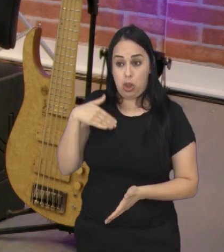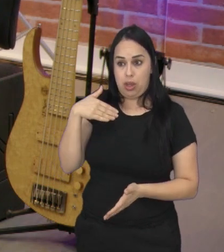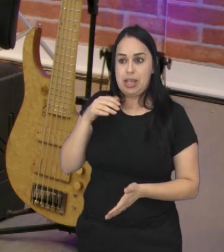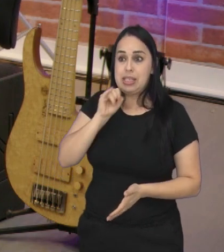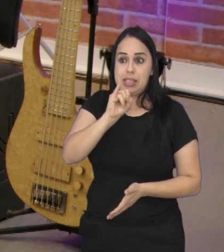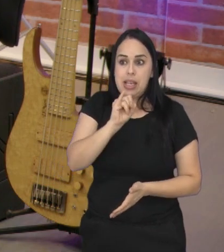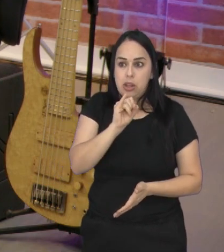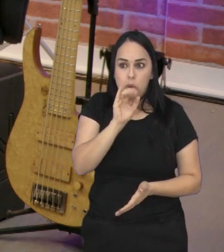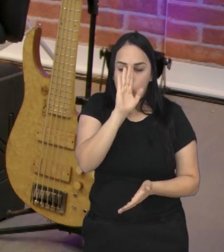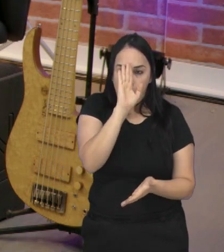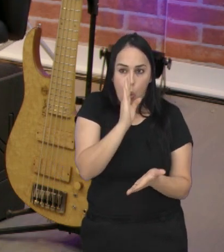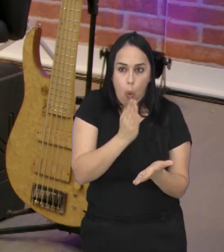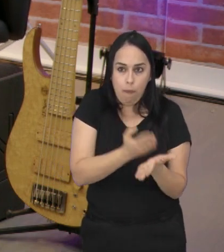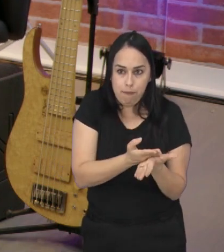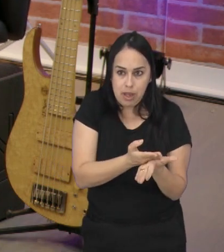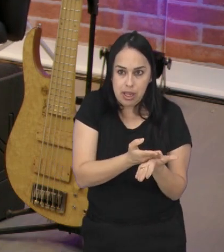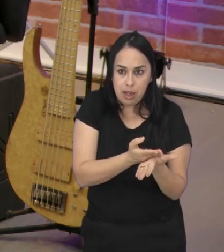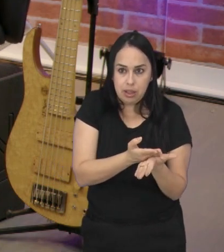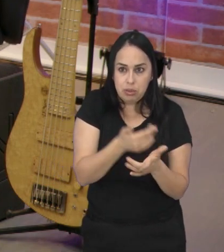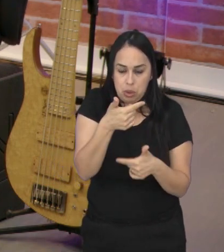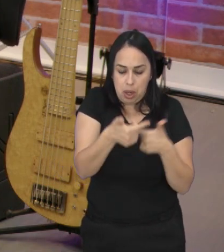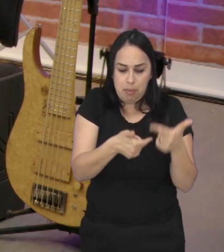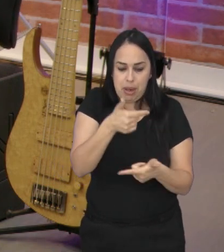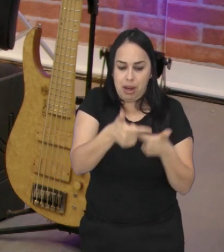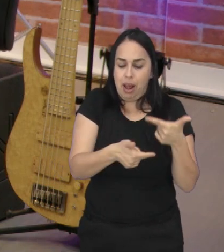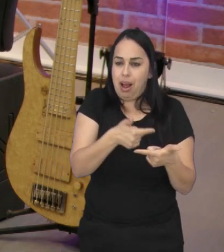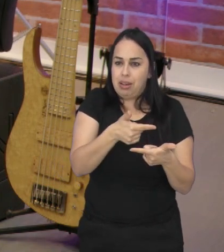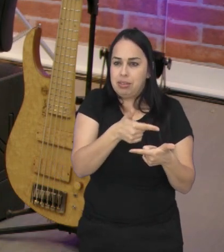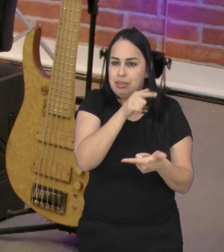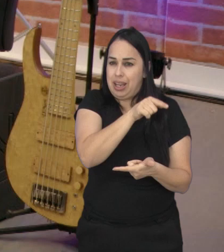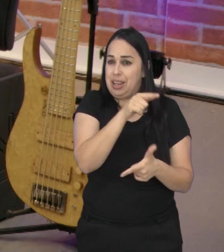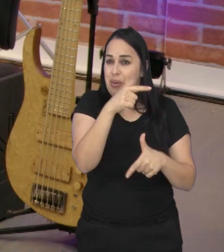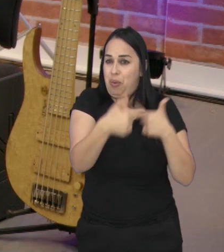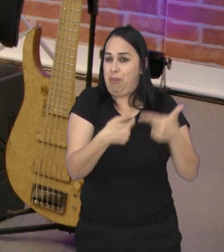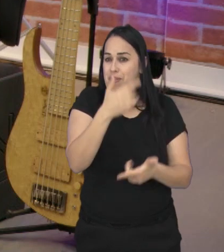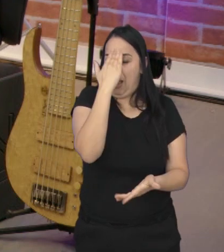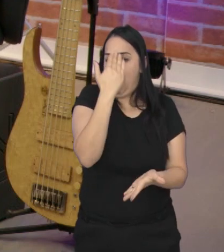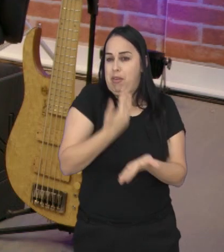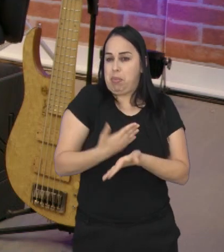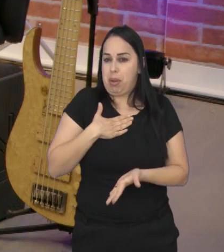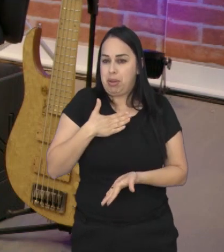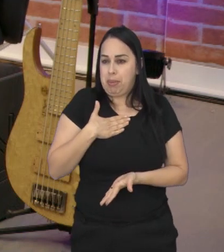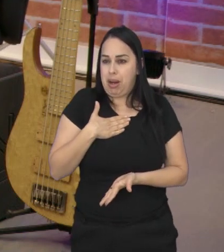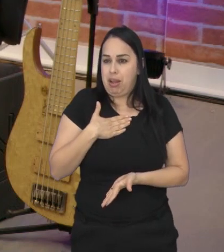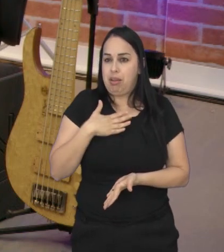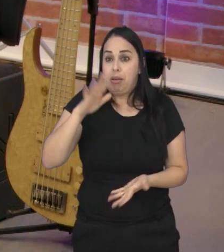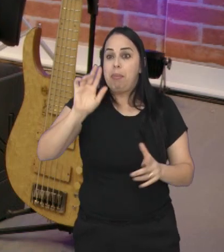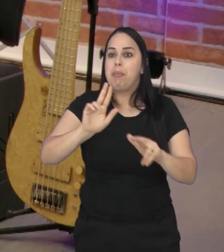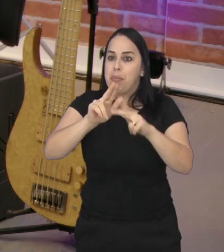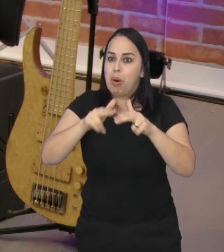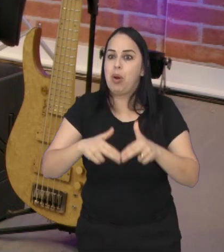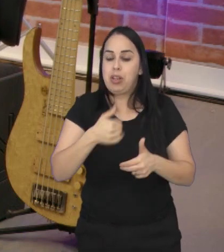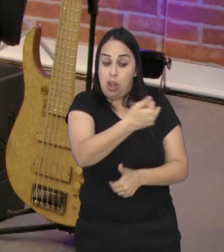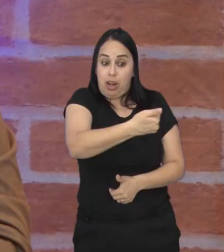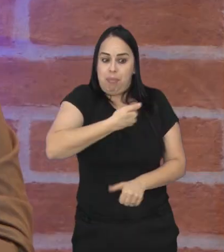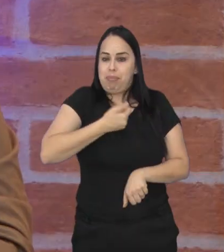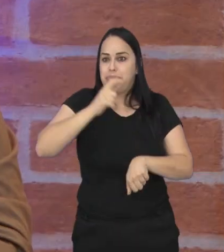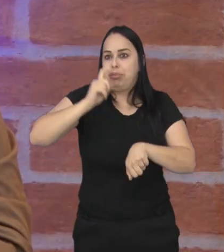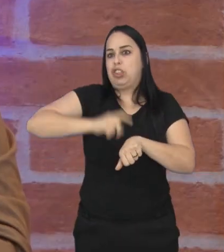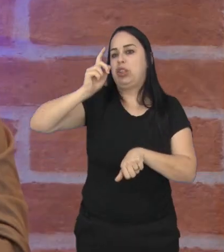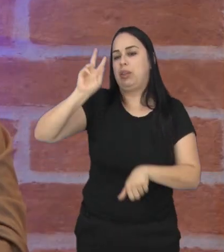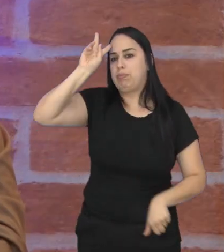no seu trabalho vira para você e fala, olha, deu certo, aí é uma virada de chave. E isso que você está dizendo não só no ramo da música, né? Em qualquer você coisa. Que está assistindo